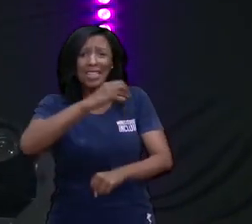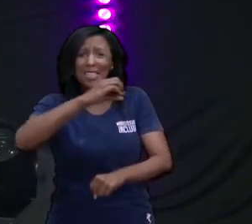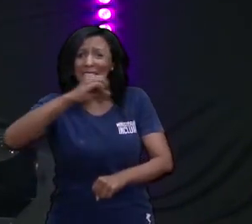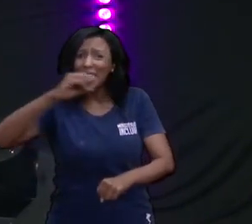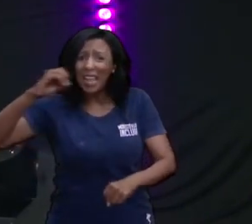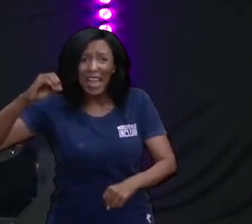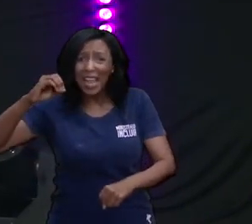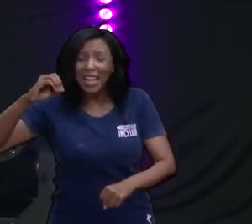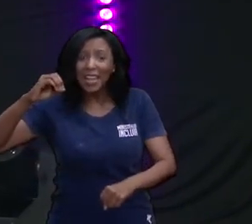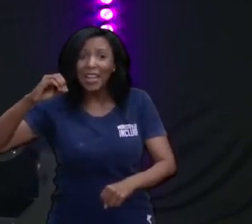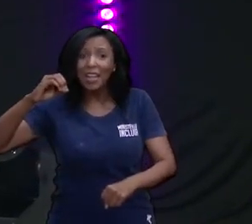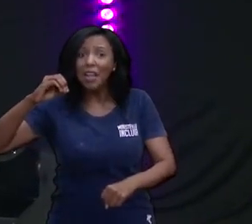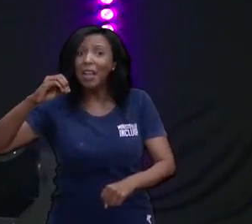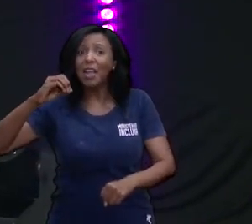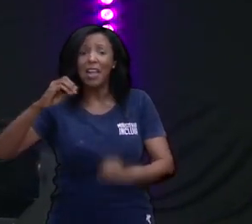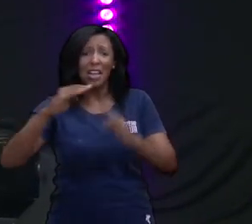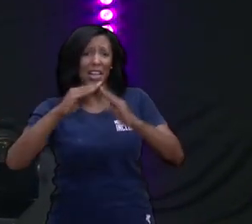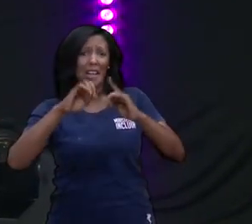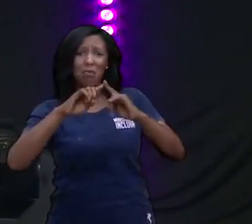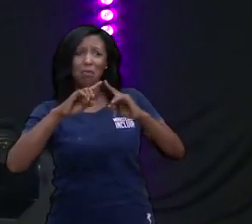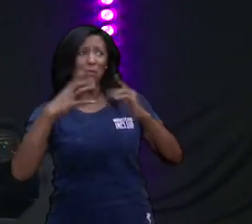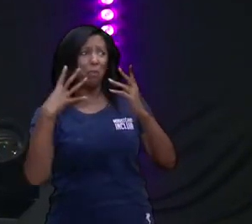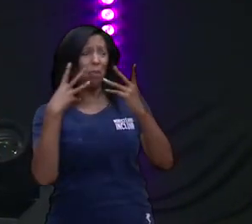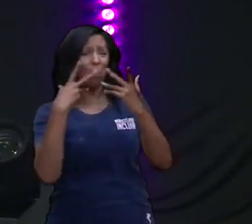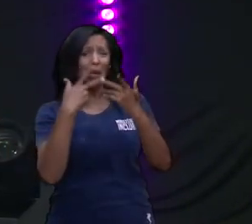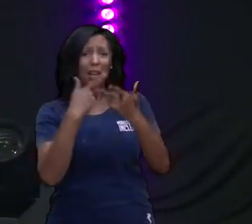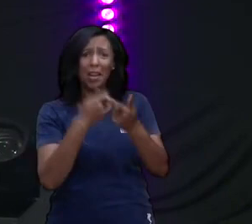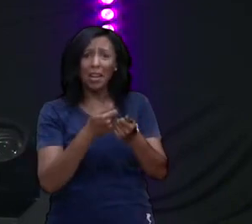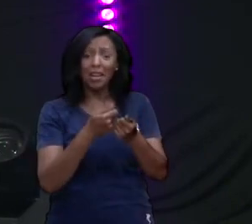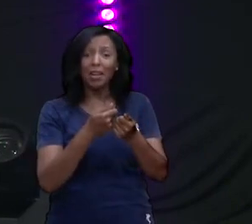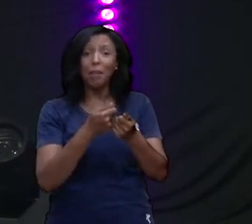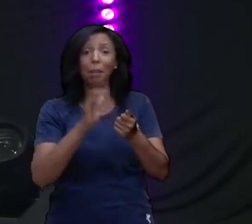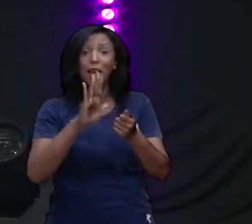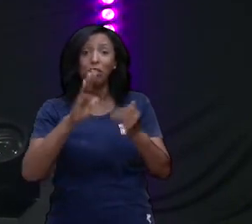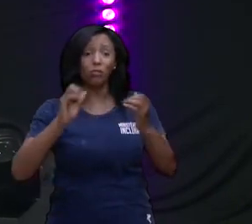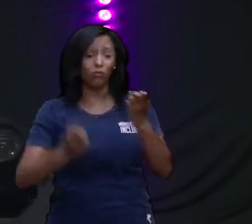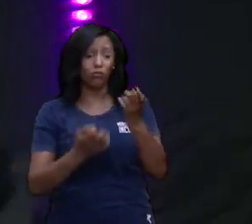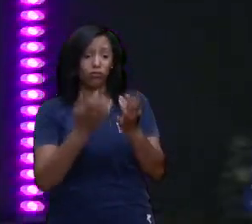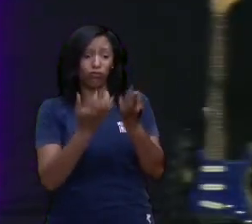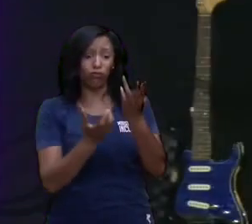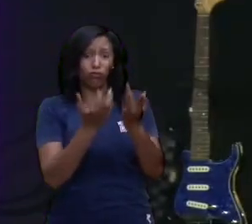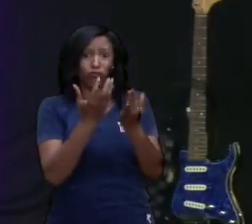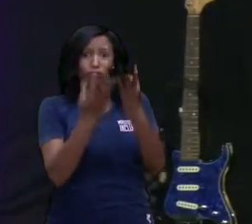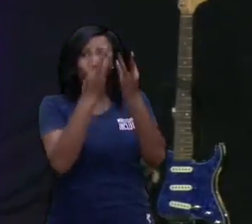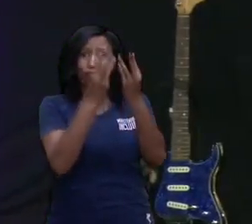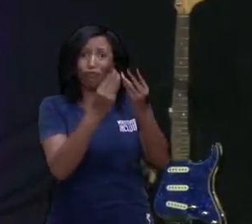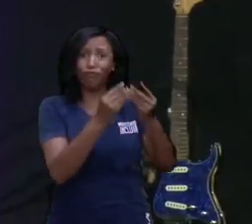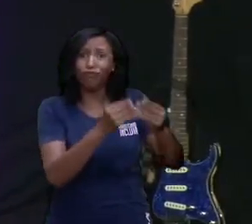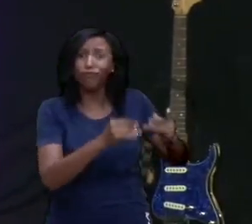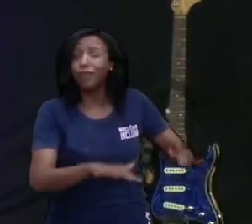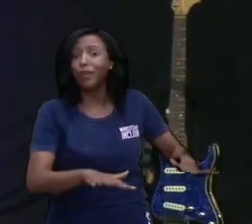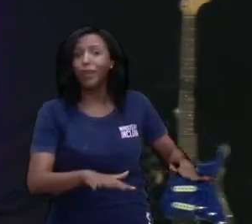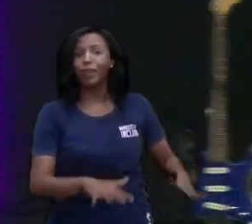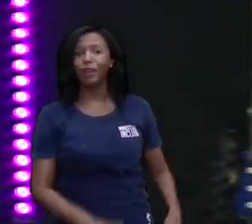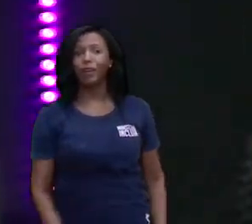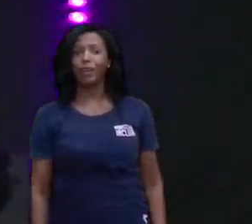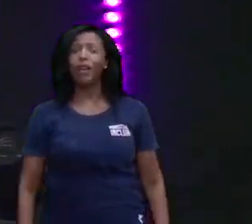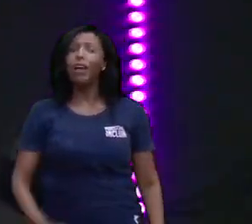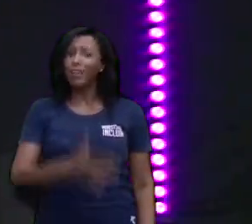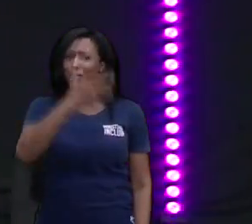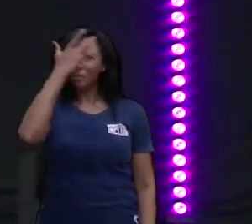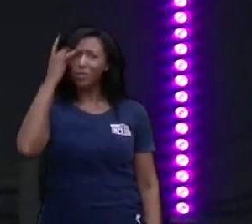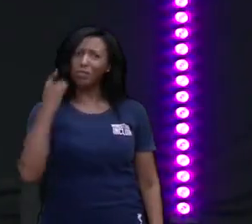da Humanidade e que foram destruídas os caras que fazem isso eles